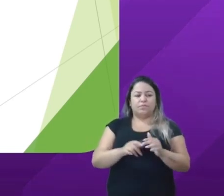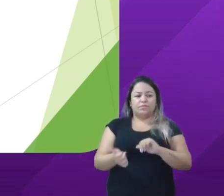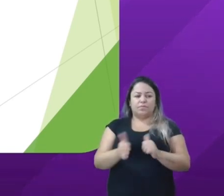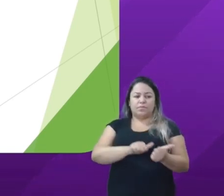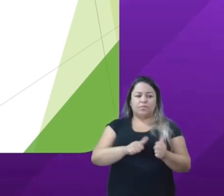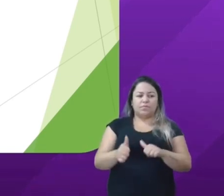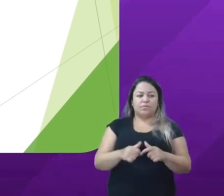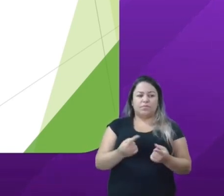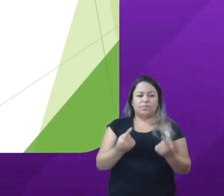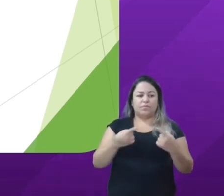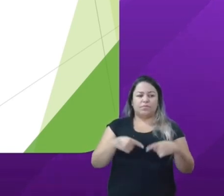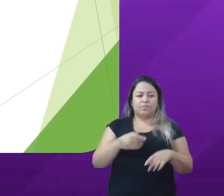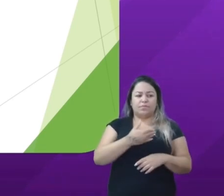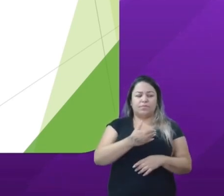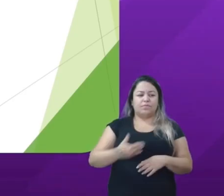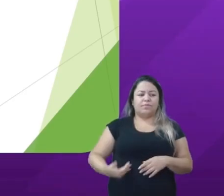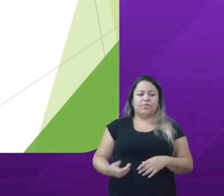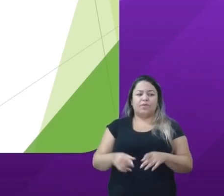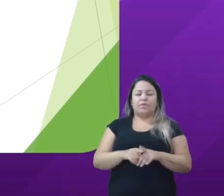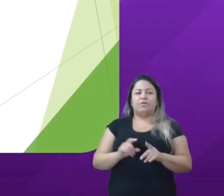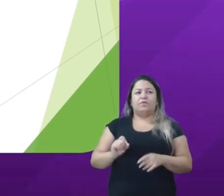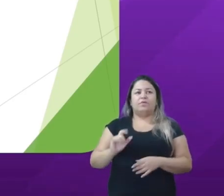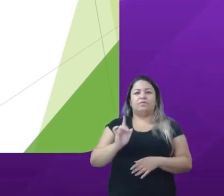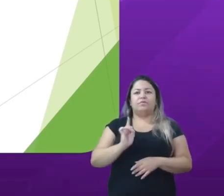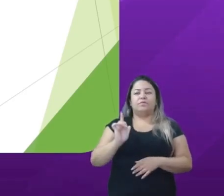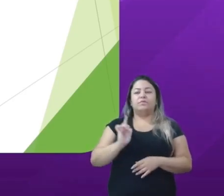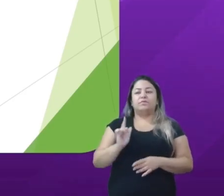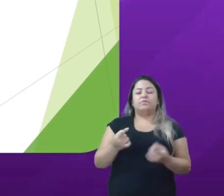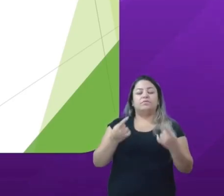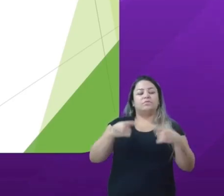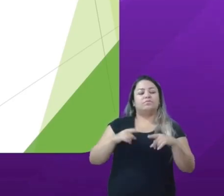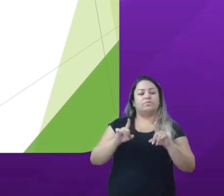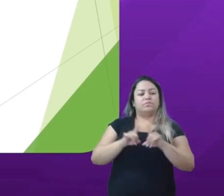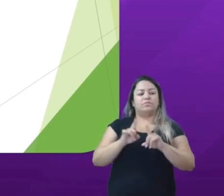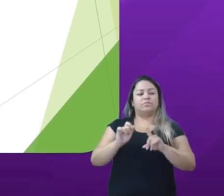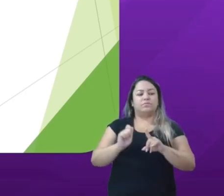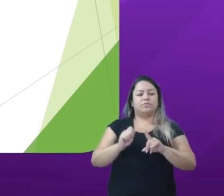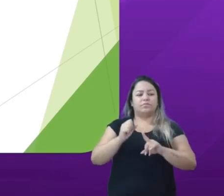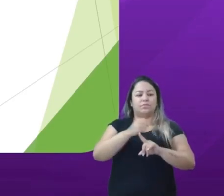avaliação de políticas públicas para a população como saúde, educação,